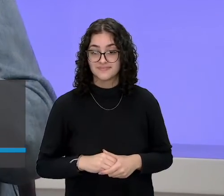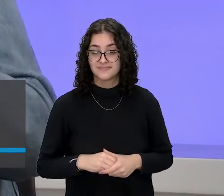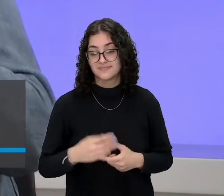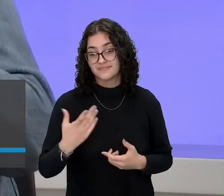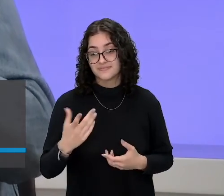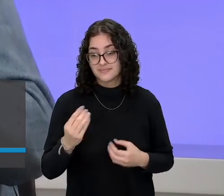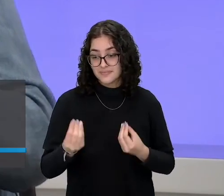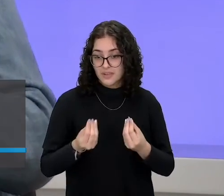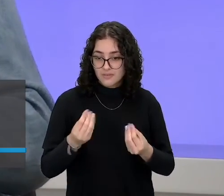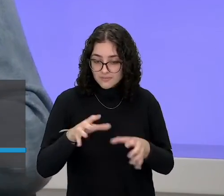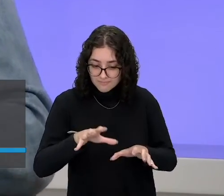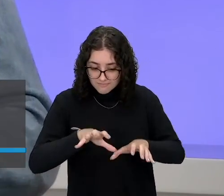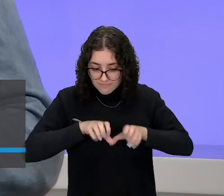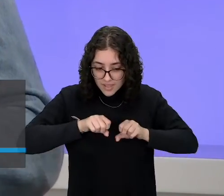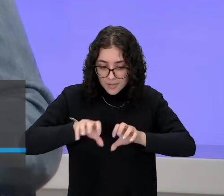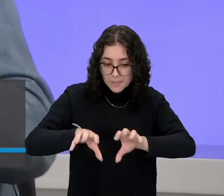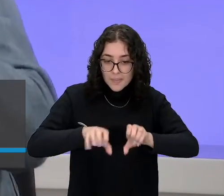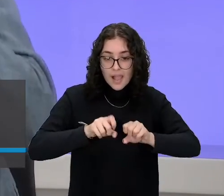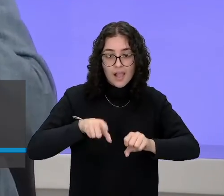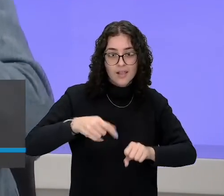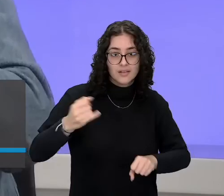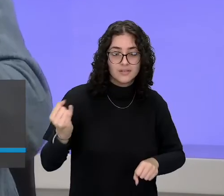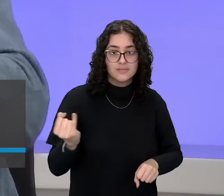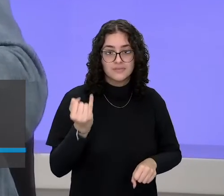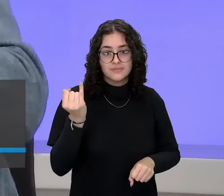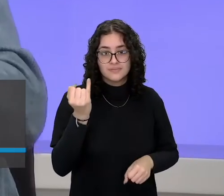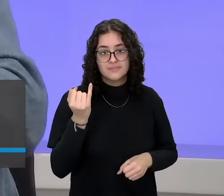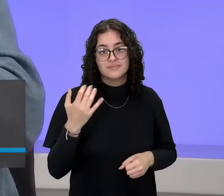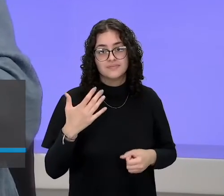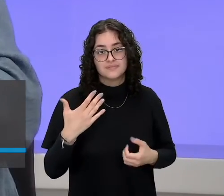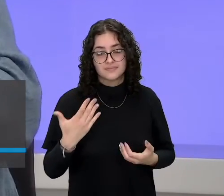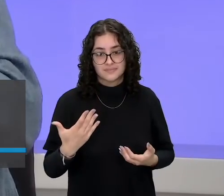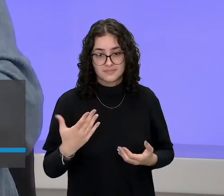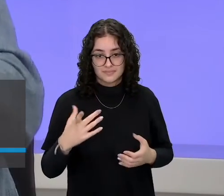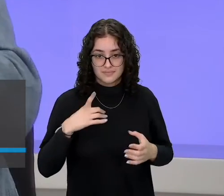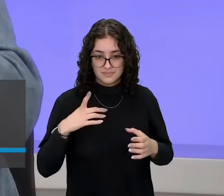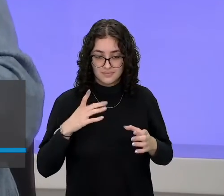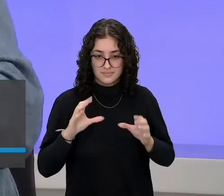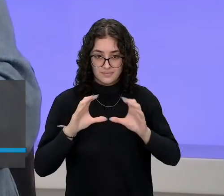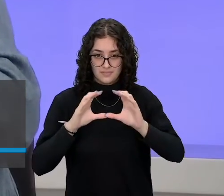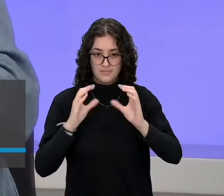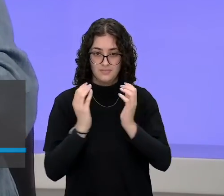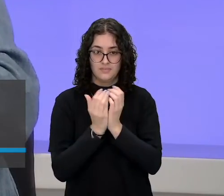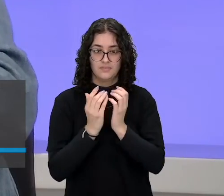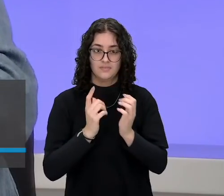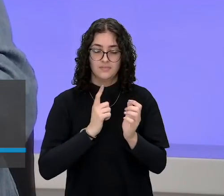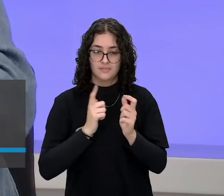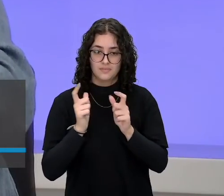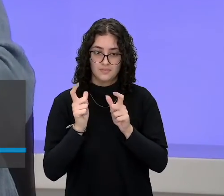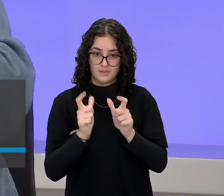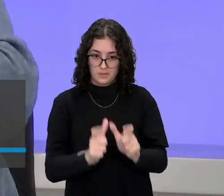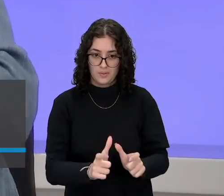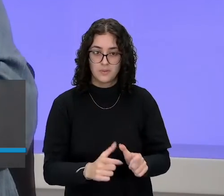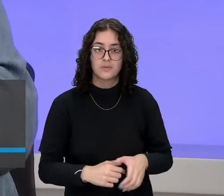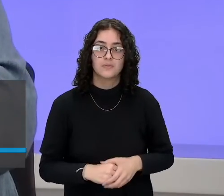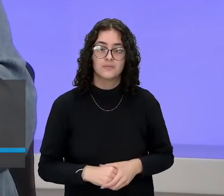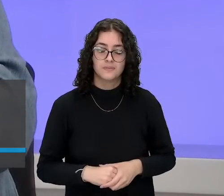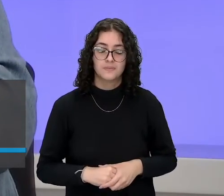se apropriar disso é muito importante. Bom, nessas comunidades a gente tem lá a localização,